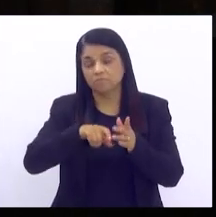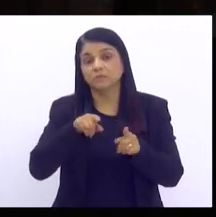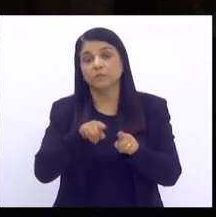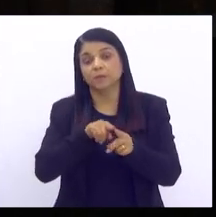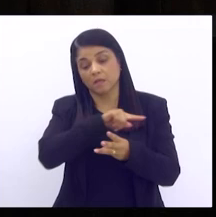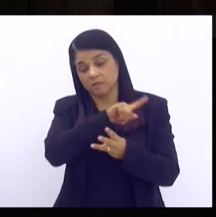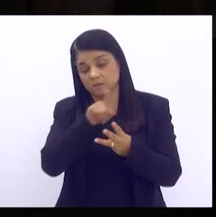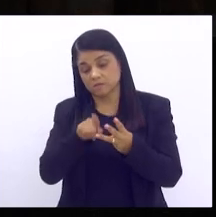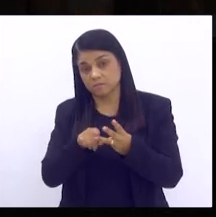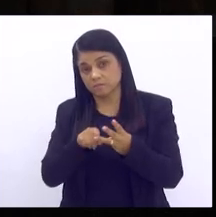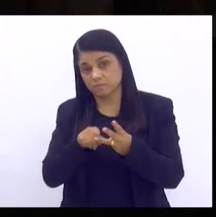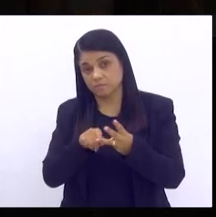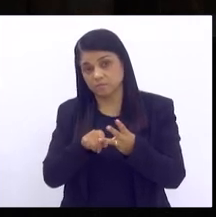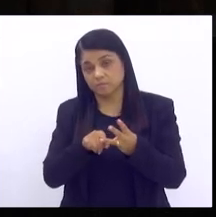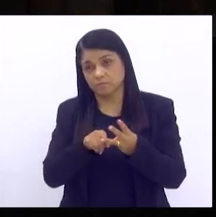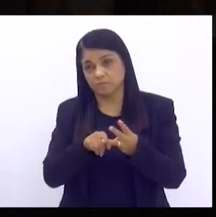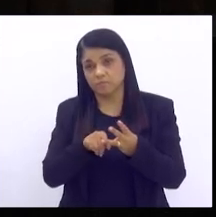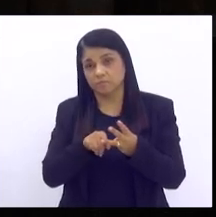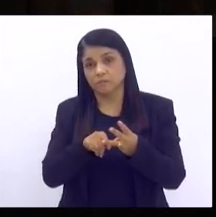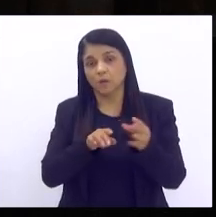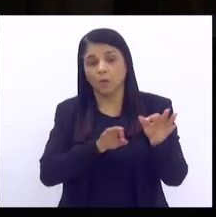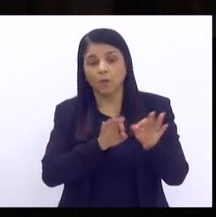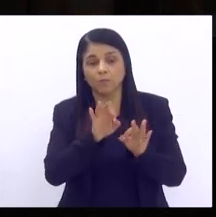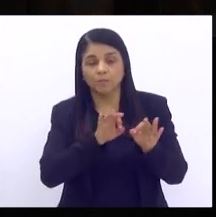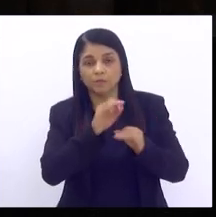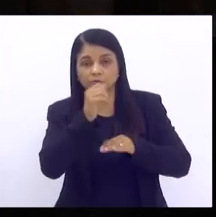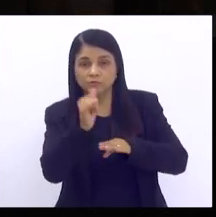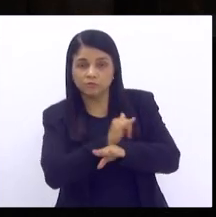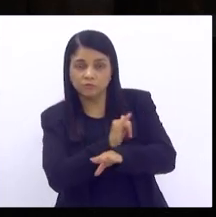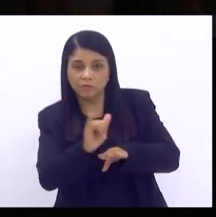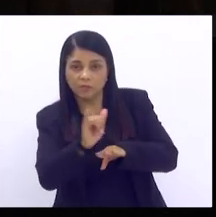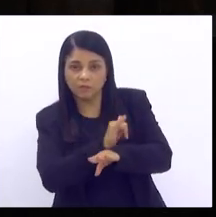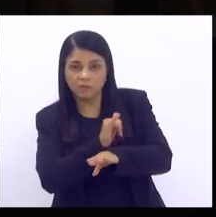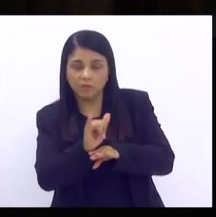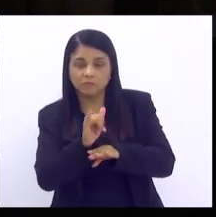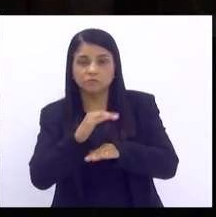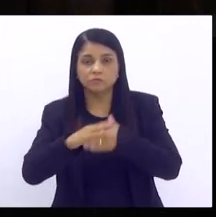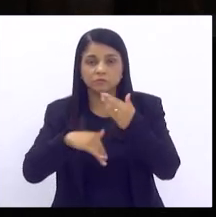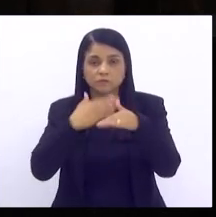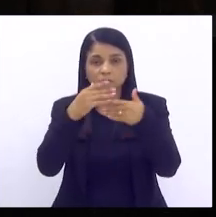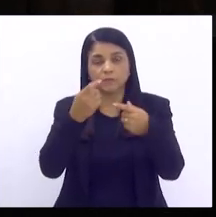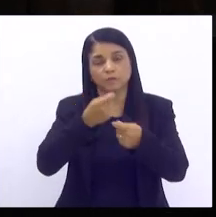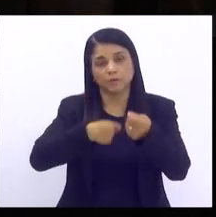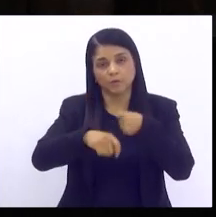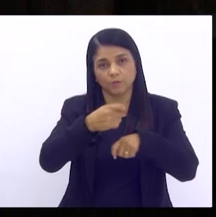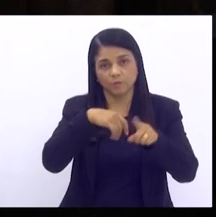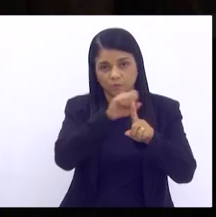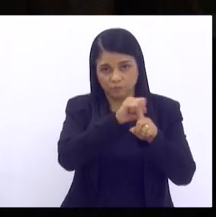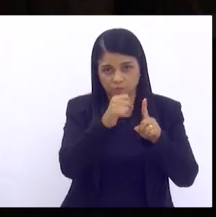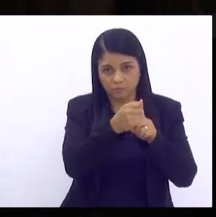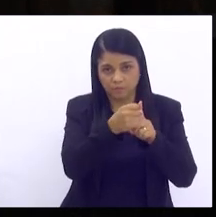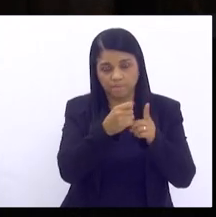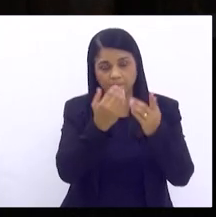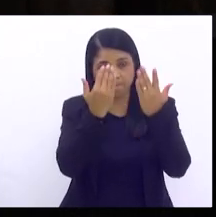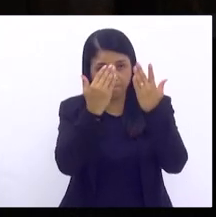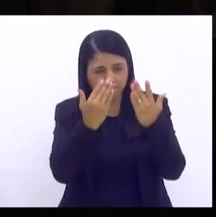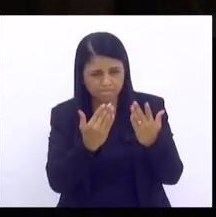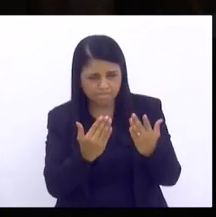instrumento, que também já chegou, que é o Plano Estratégico de Desenvolvimento Econômico e Social. faremos uma análise